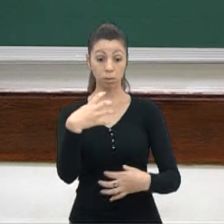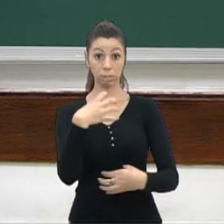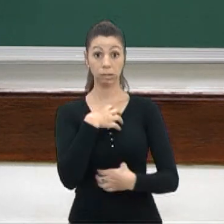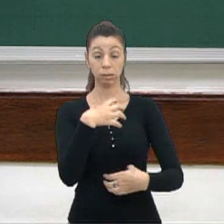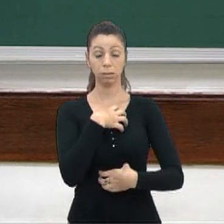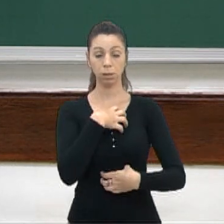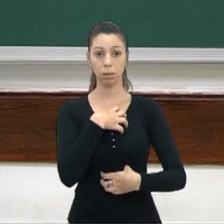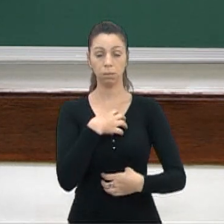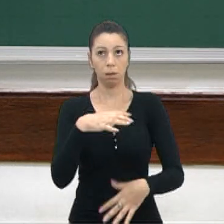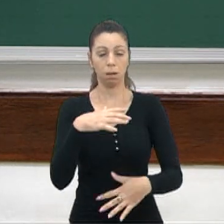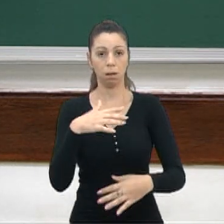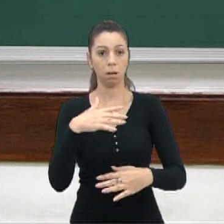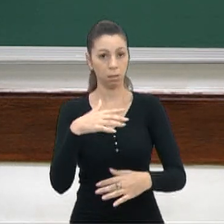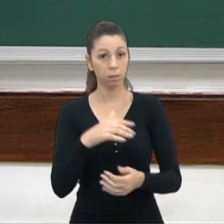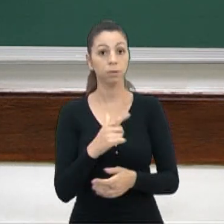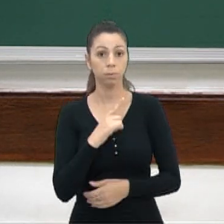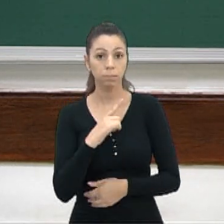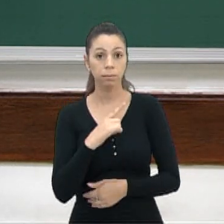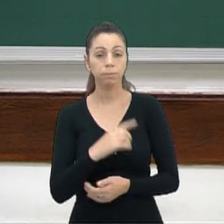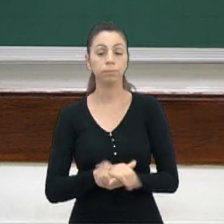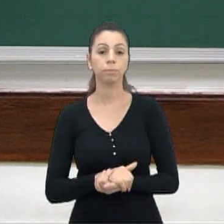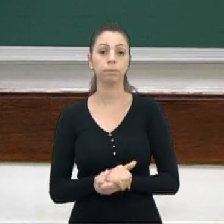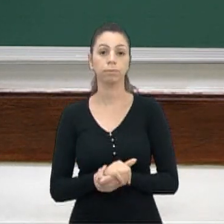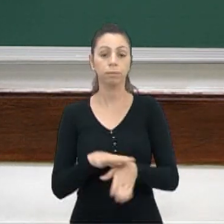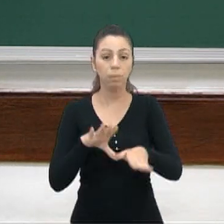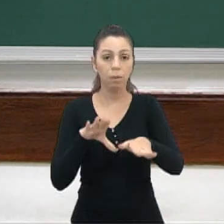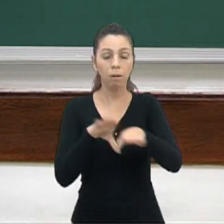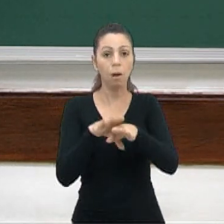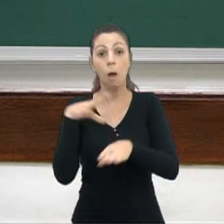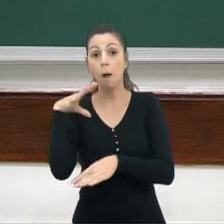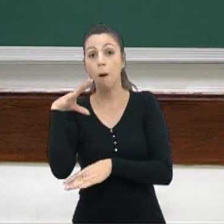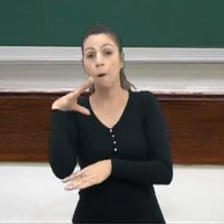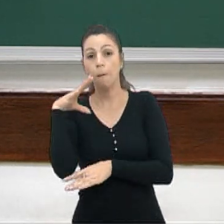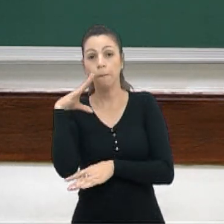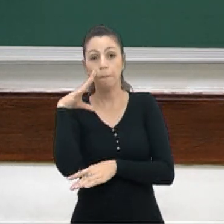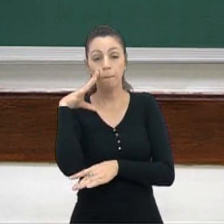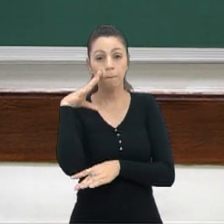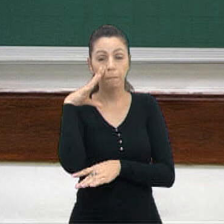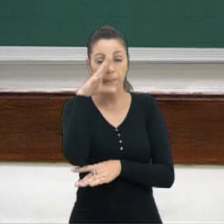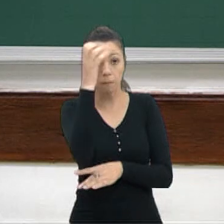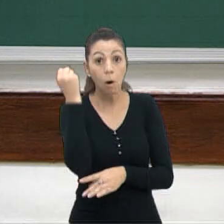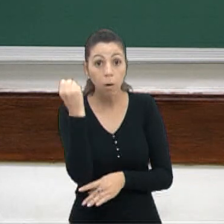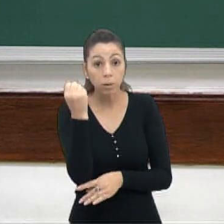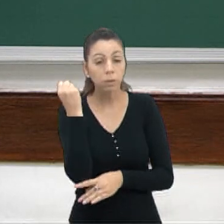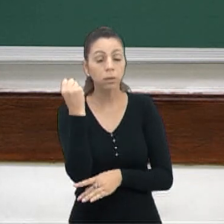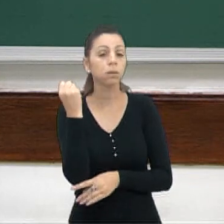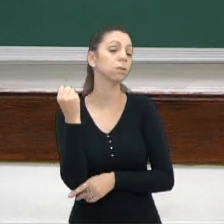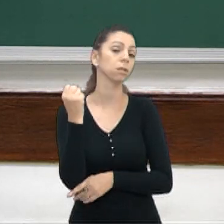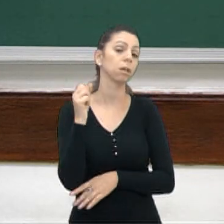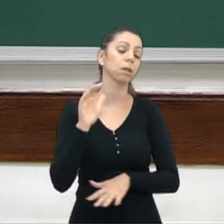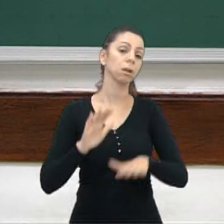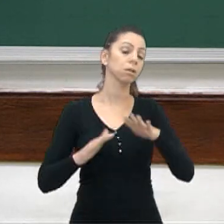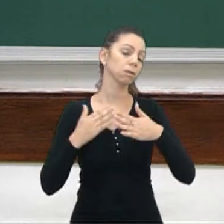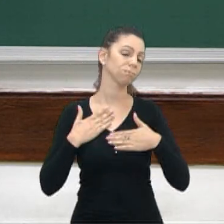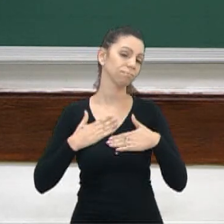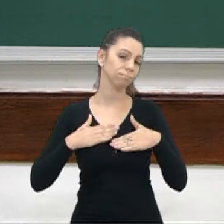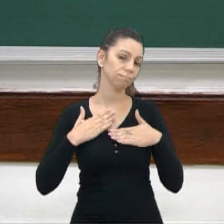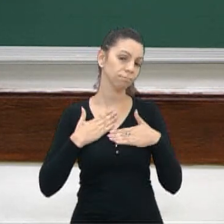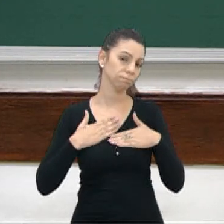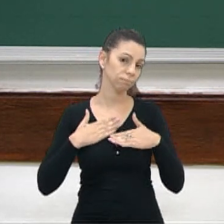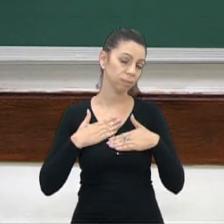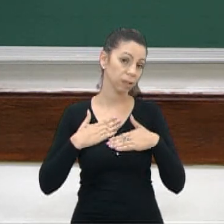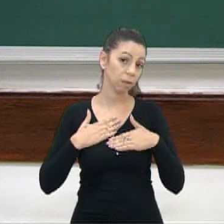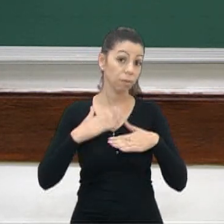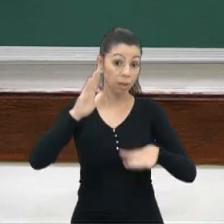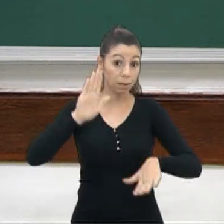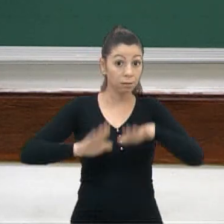crosta terrestre. Em alguns momentos essa intensidade vai ser forte, em outros momentos ela vai ser bem tranquila e a gente não